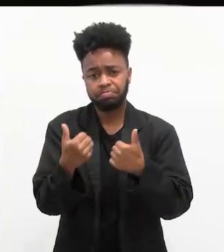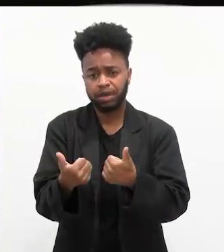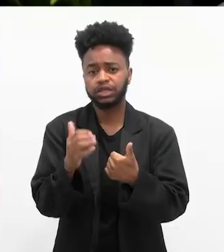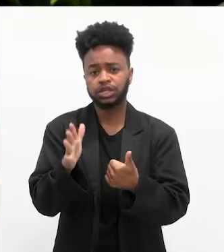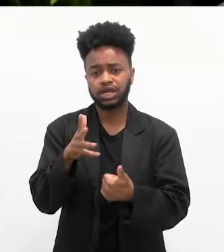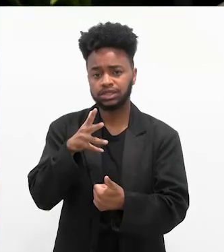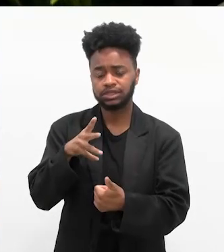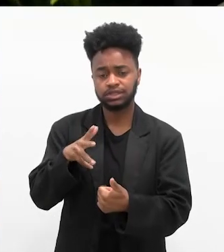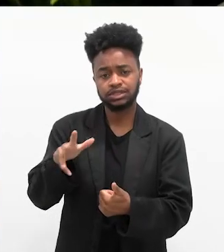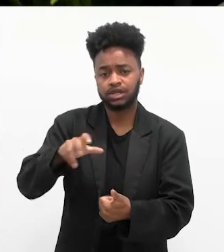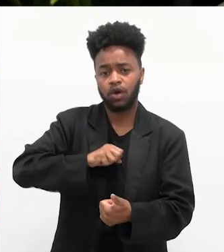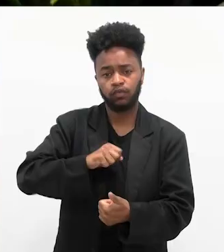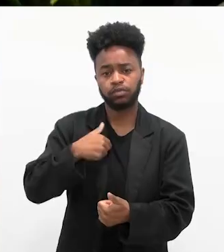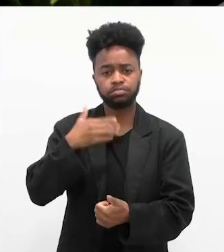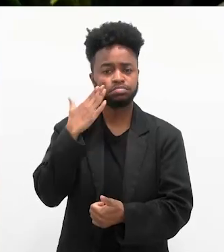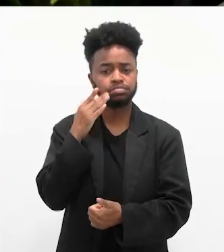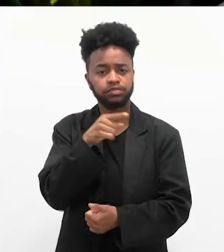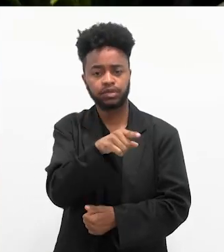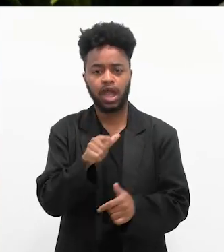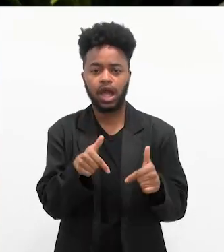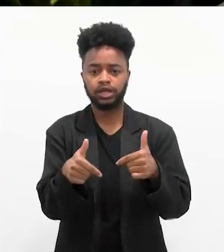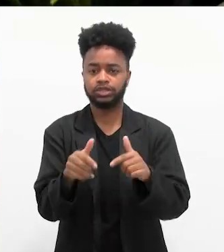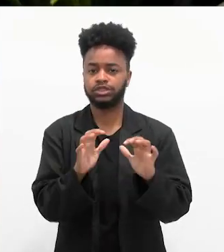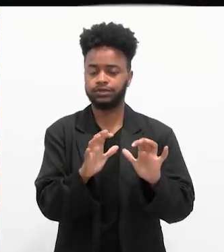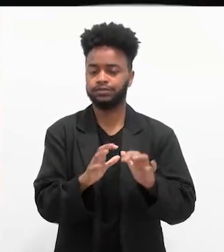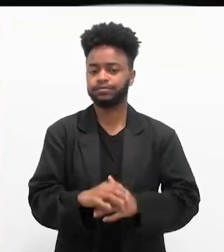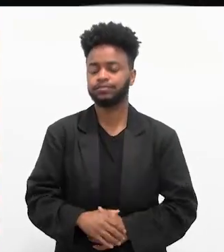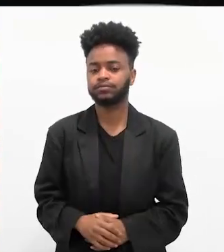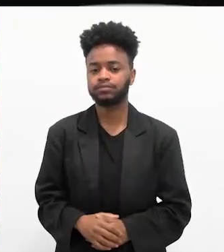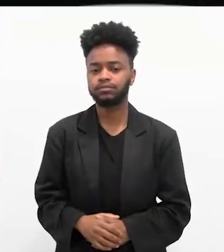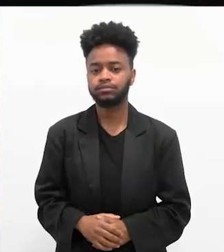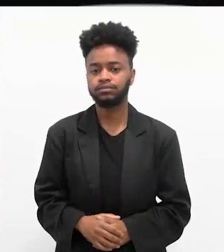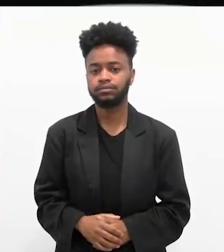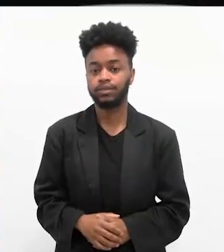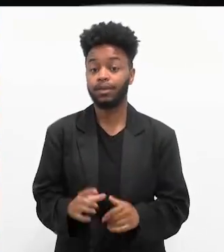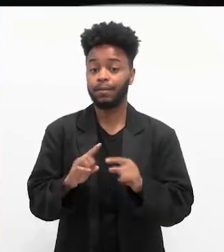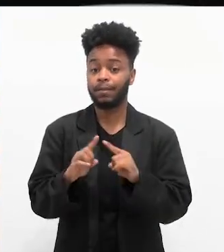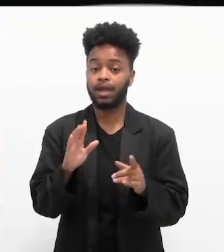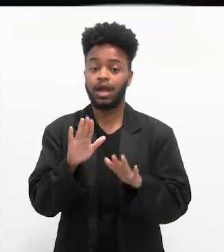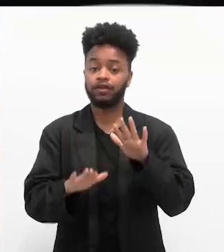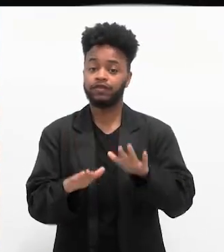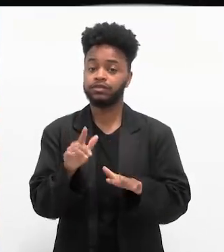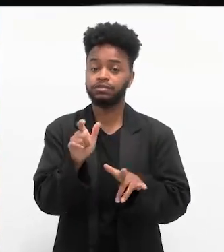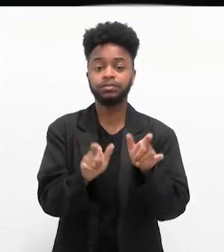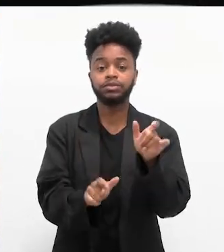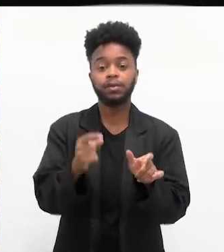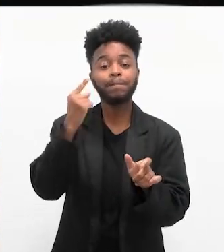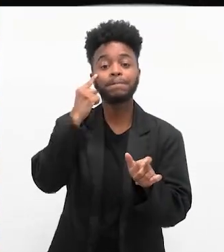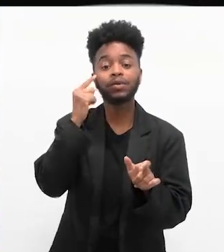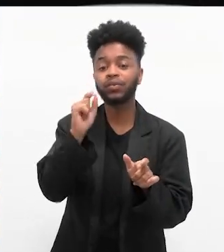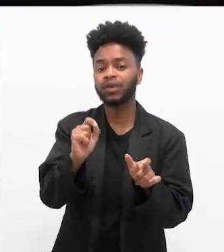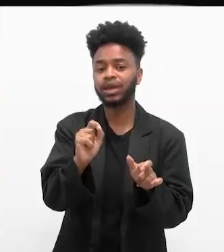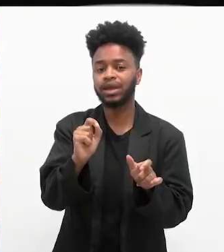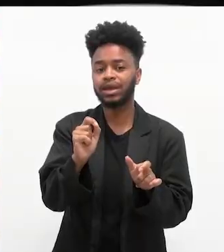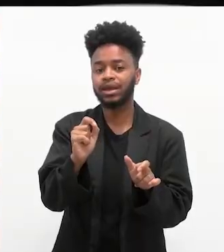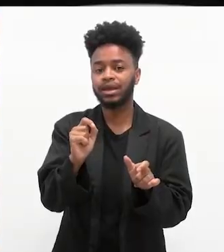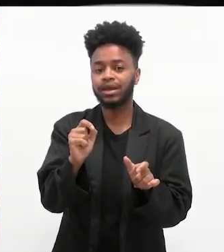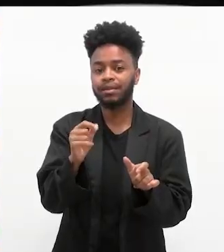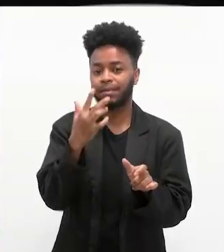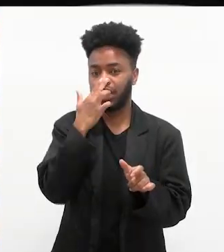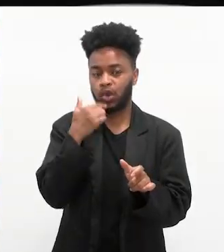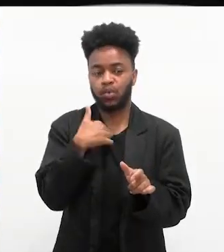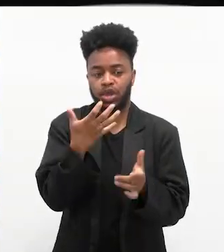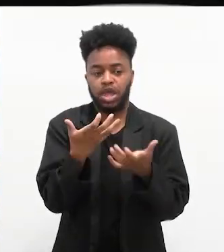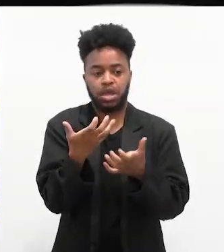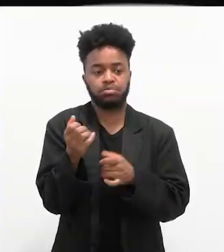já estamos salvos. Eu sei que é isso que você vai fazer. E aí, ao contrário do que muita gente pensa, você sabe que tem gente que pensa